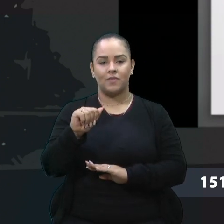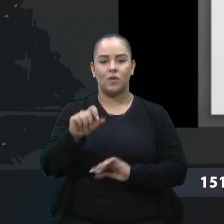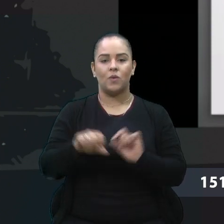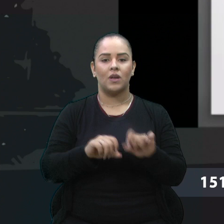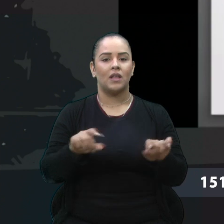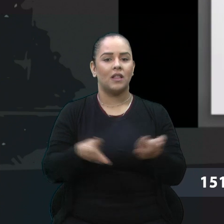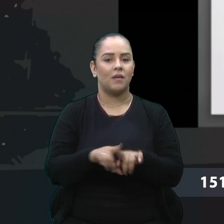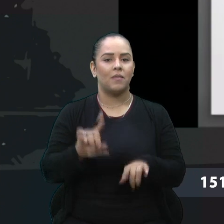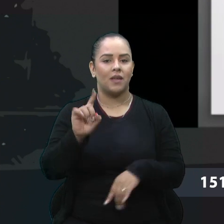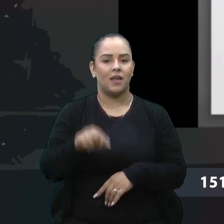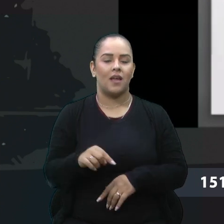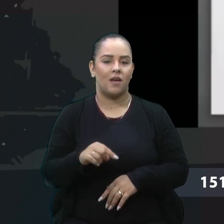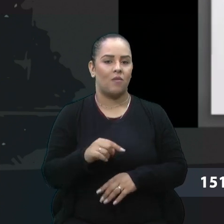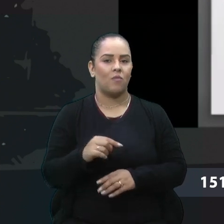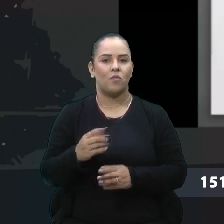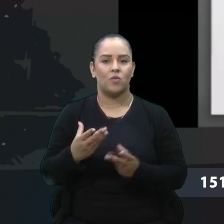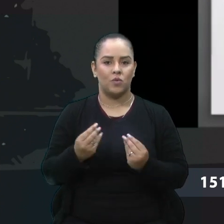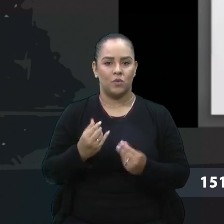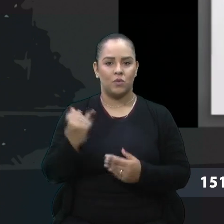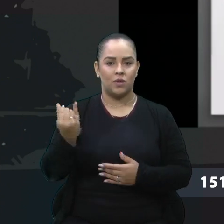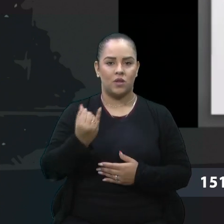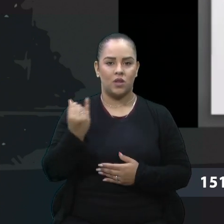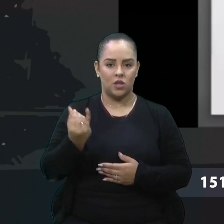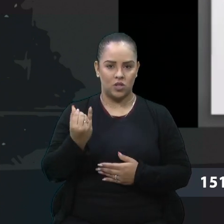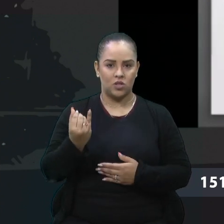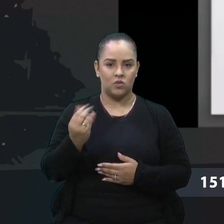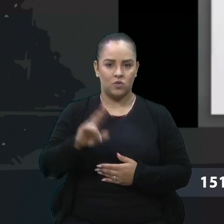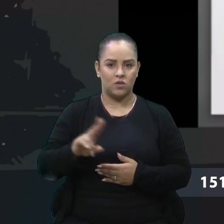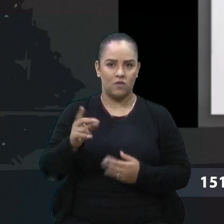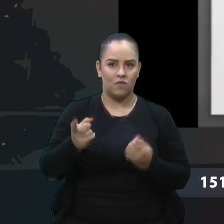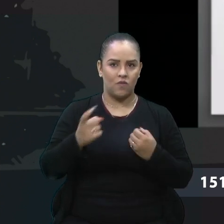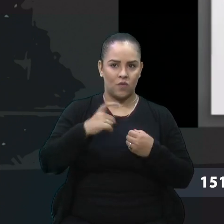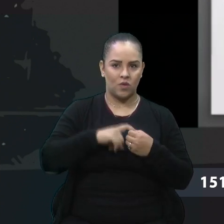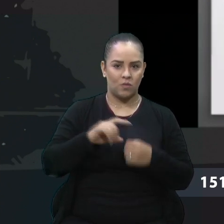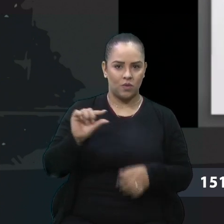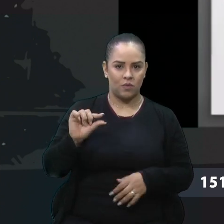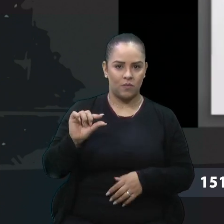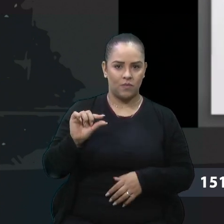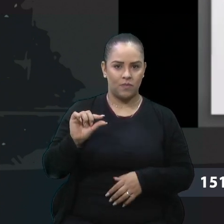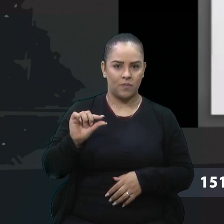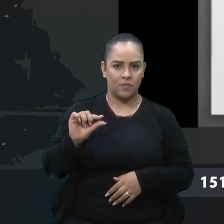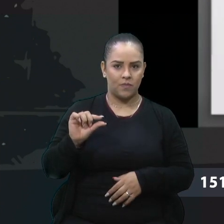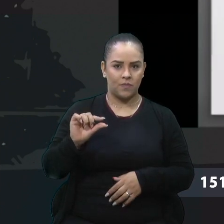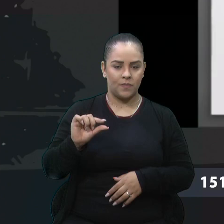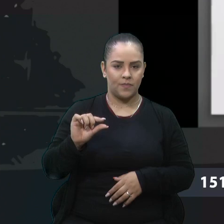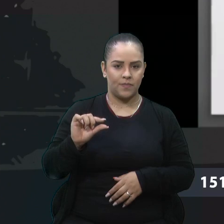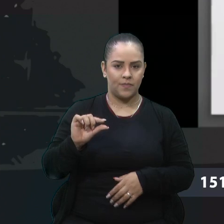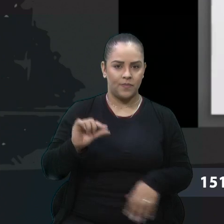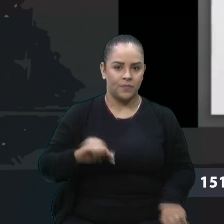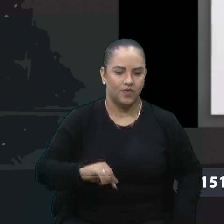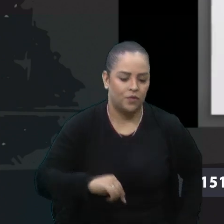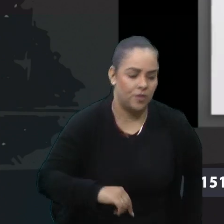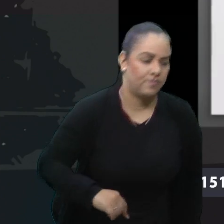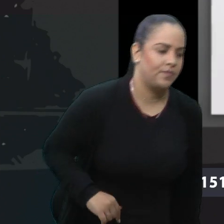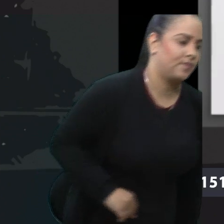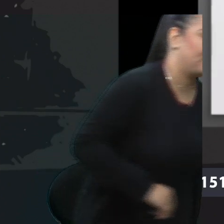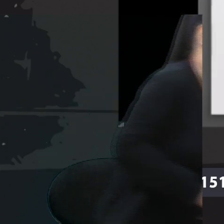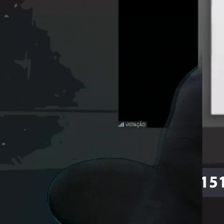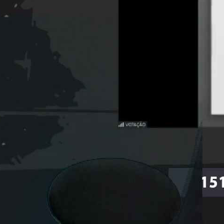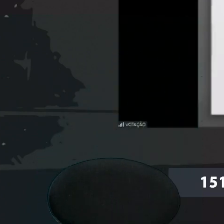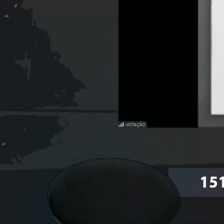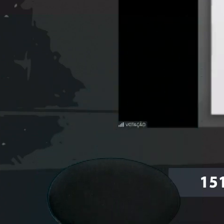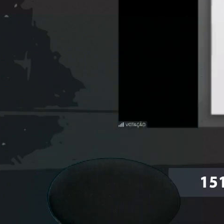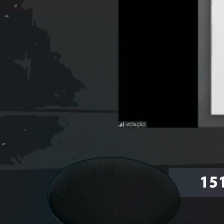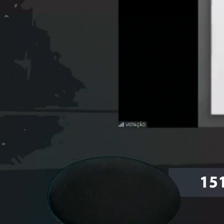Um outro grande exemplo de utilização, pode voltar, Cleber, deixa só um pouquinho naquela anterior. A Confederação Brasileira de Desportos